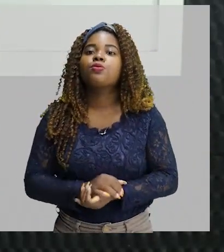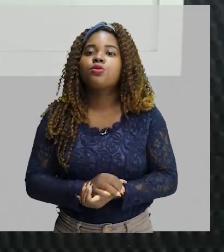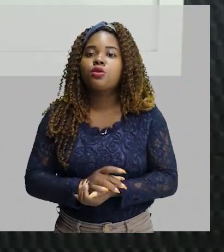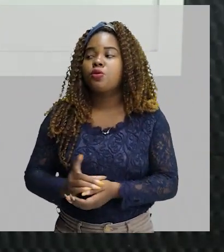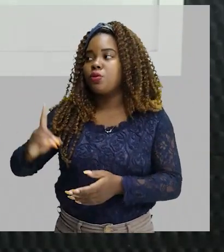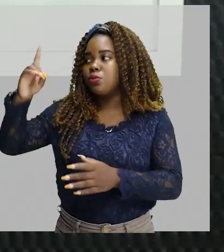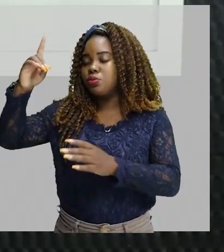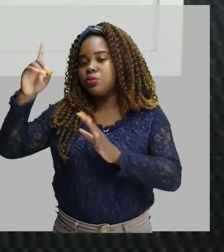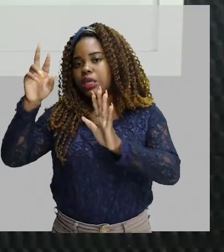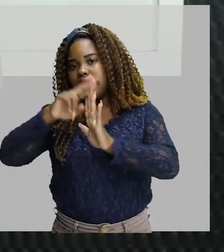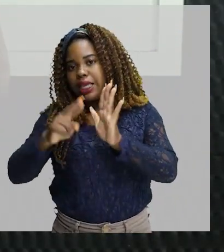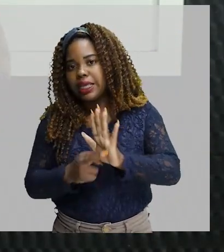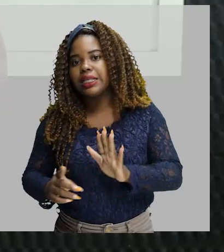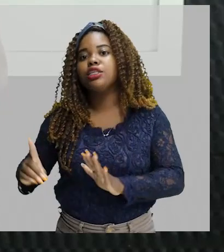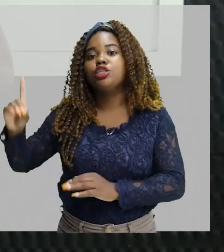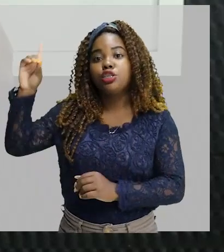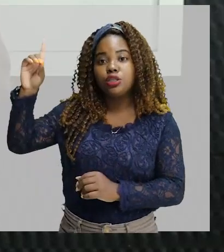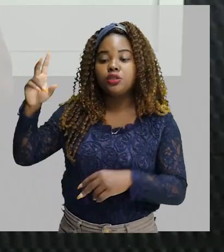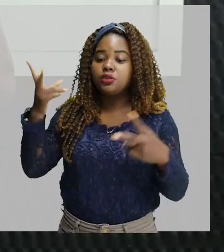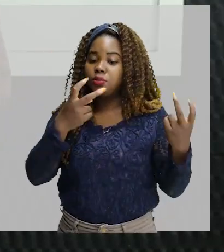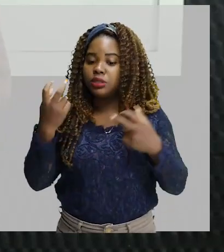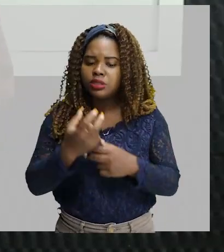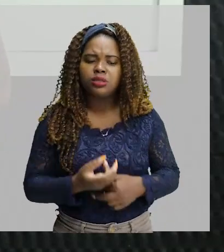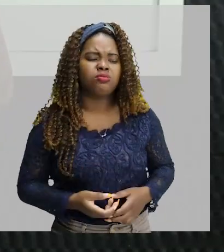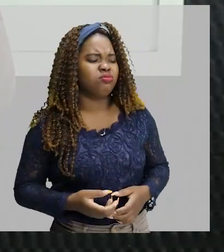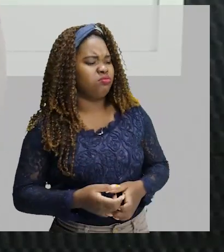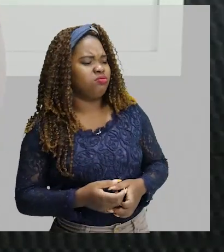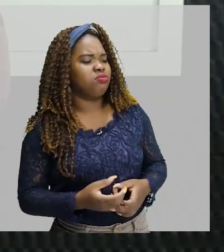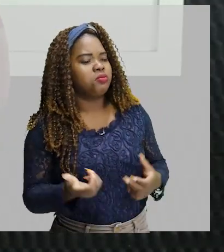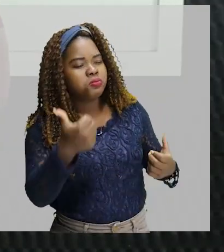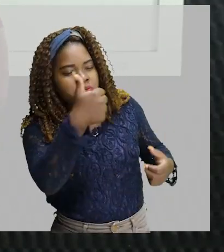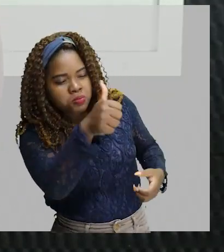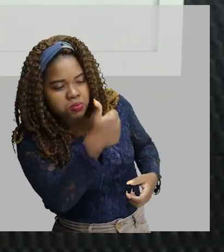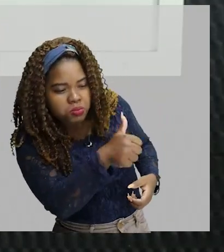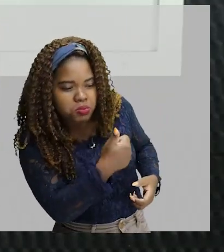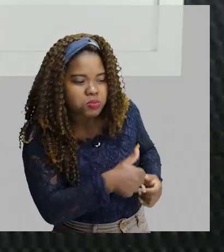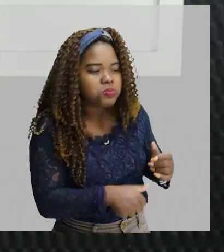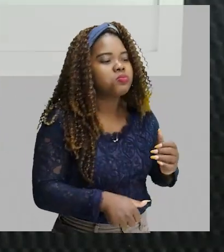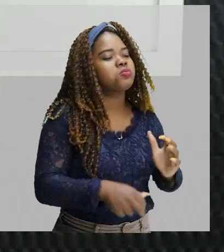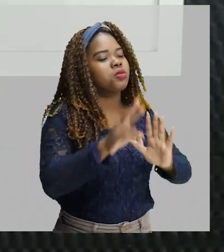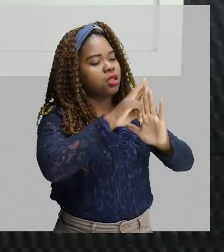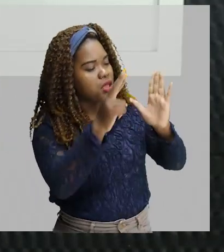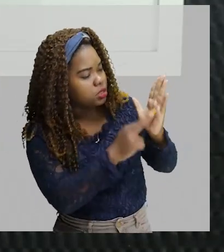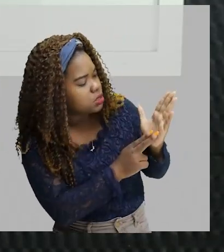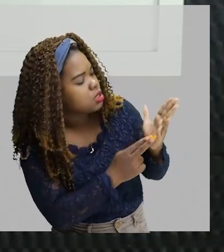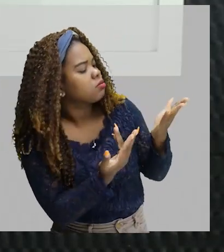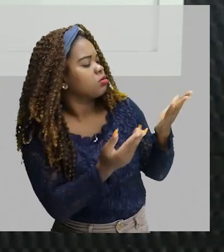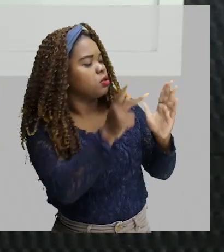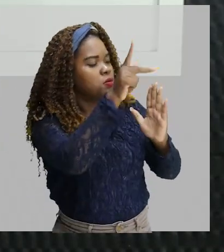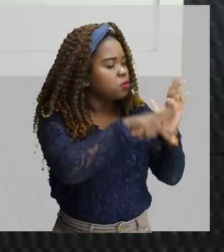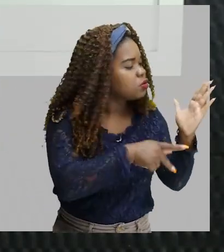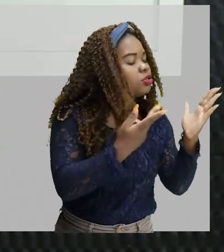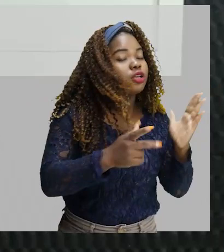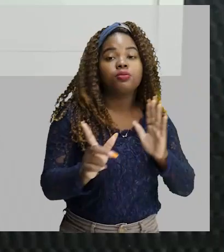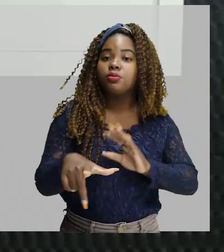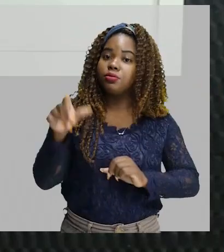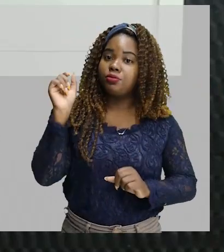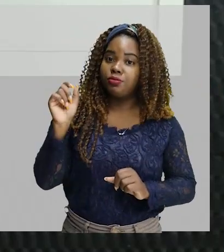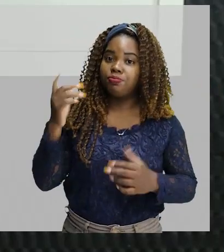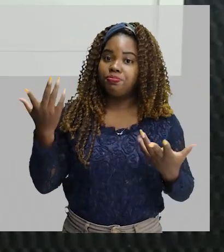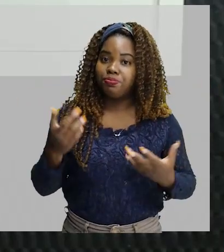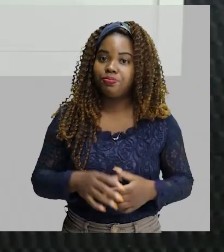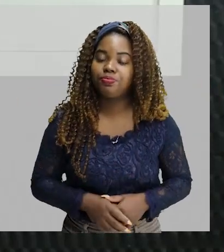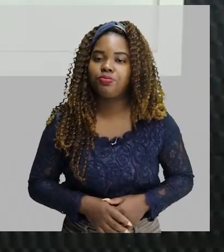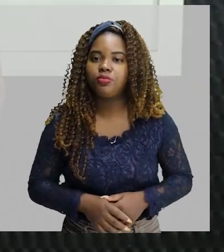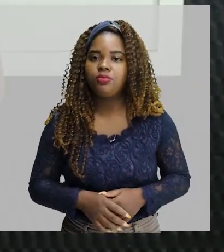nós precisamos observar. Então nós não temos o direito de escolher o mal. Ok? Isso não faz parte do projeto que Deus tem para a gente.